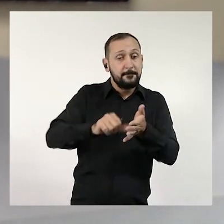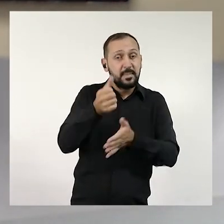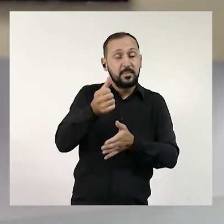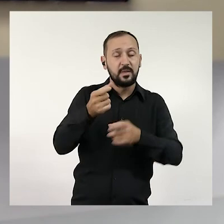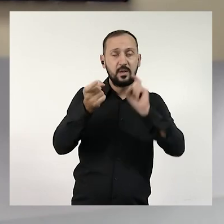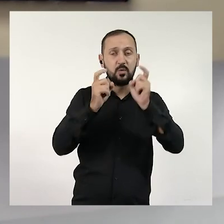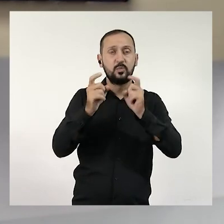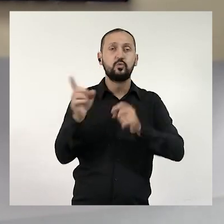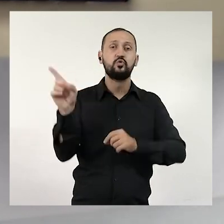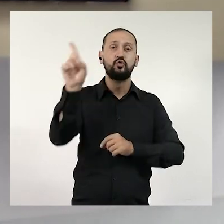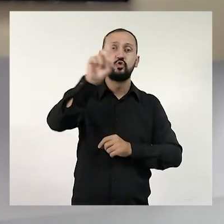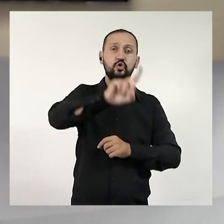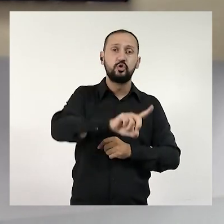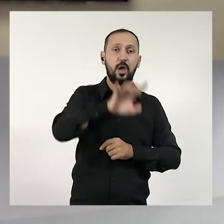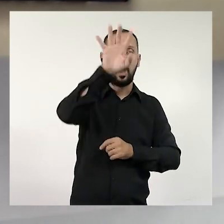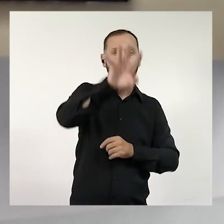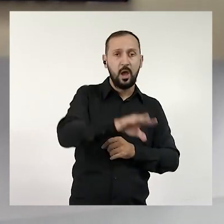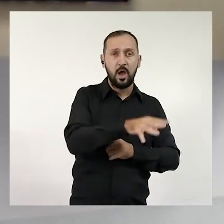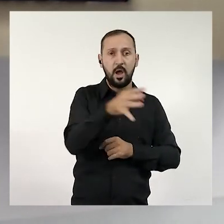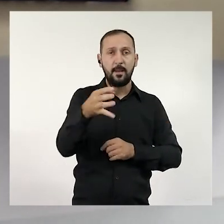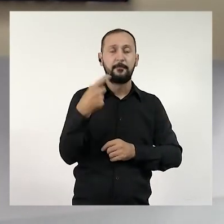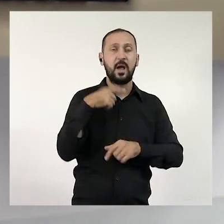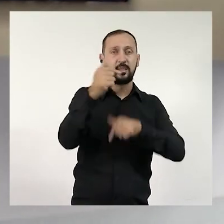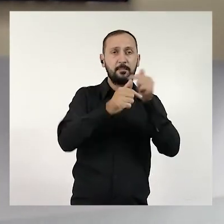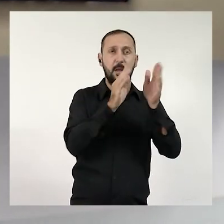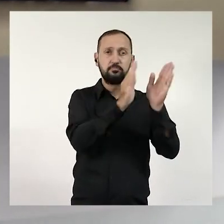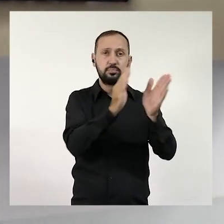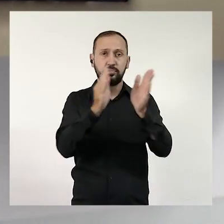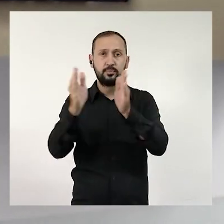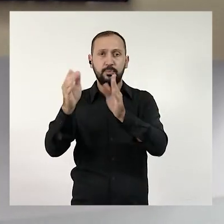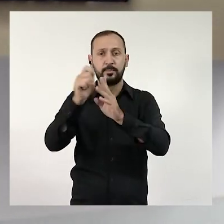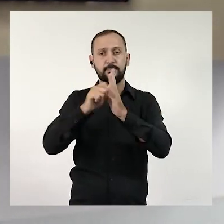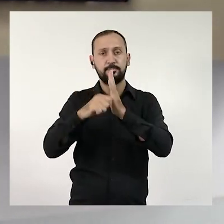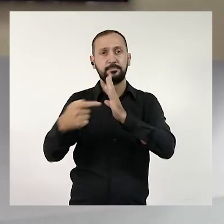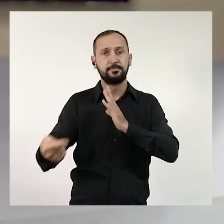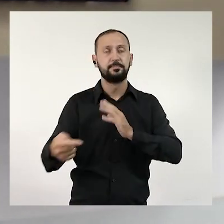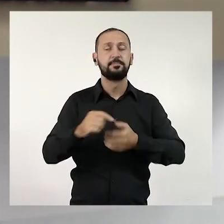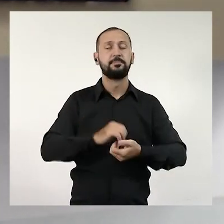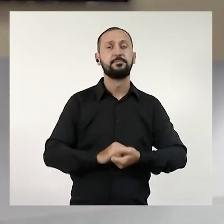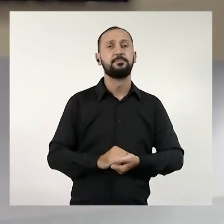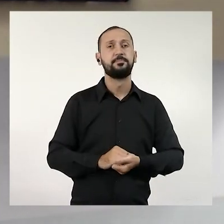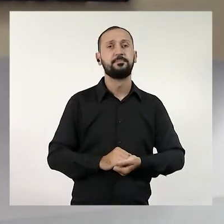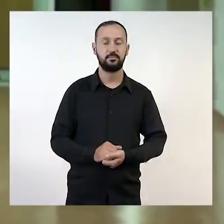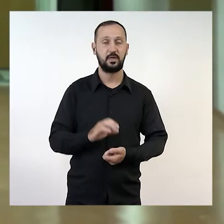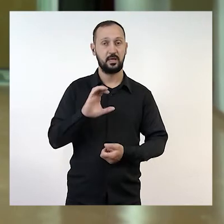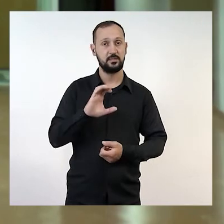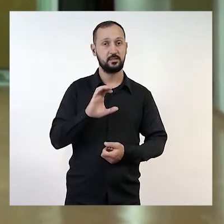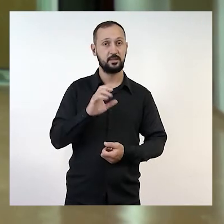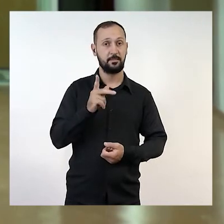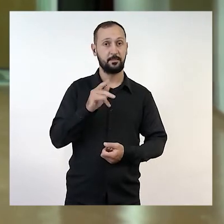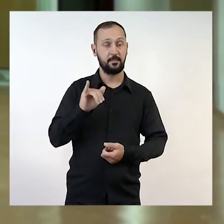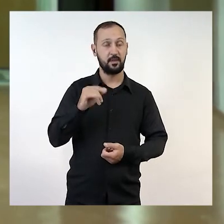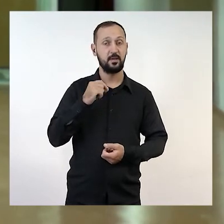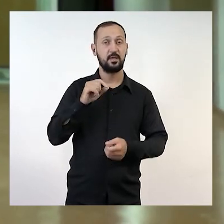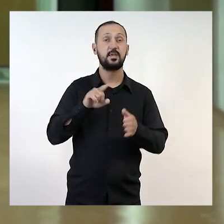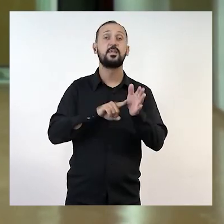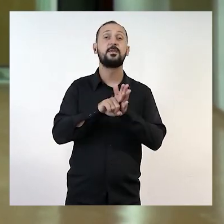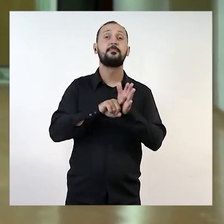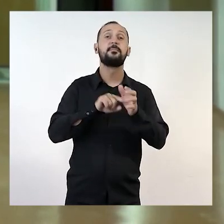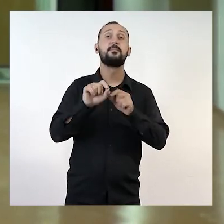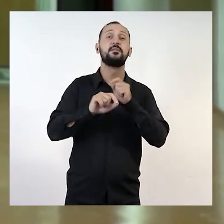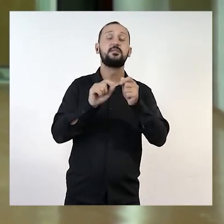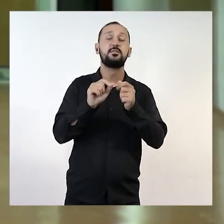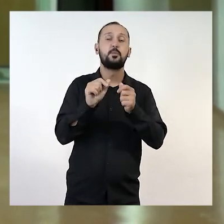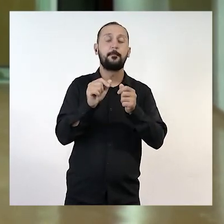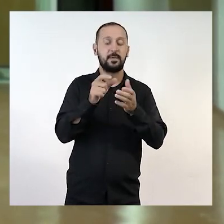definiu em sua primeira reunião do ano um cronograma de ações para os próximos meses. A Comissão Parlamentar de Inquérito,